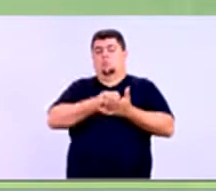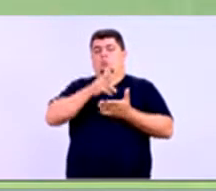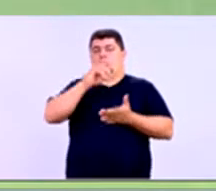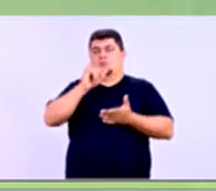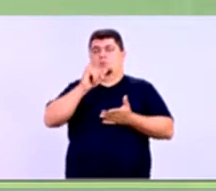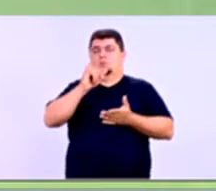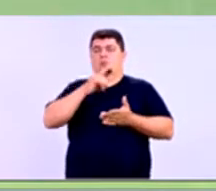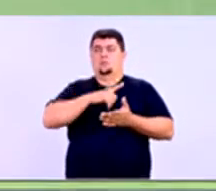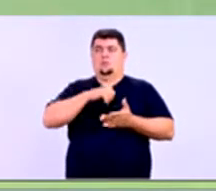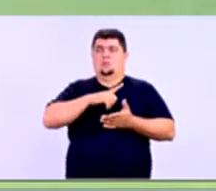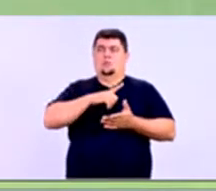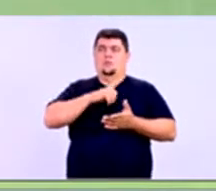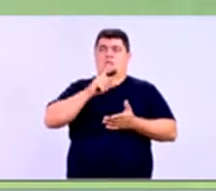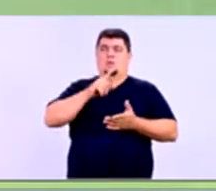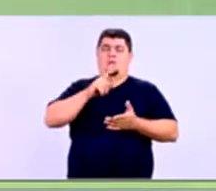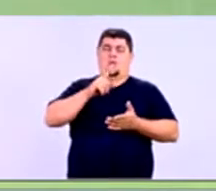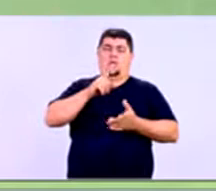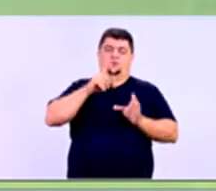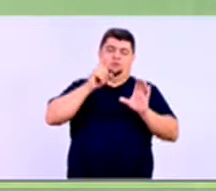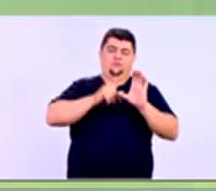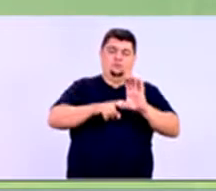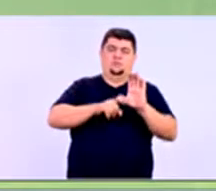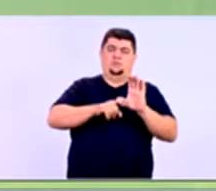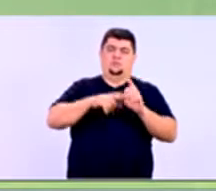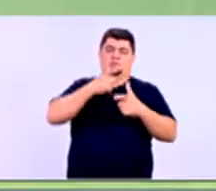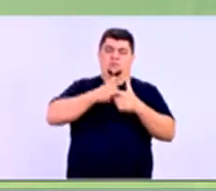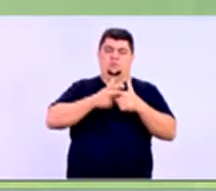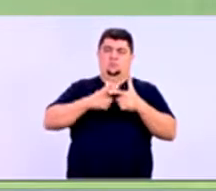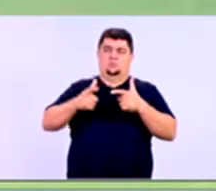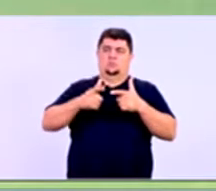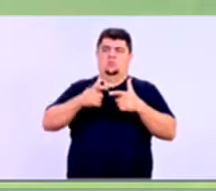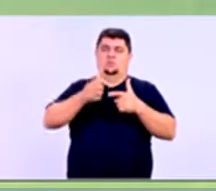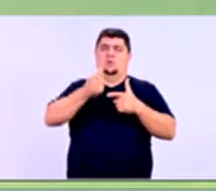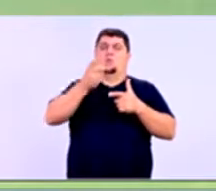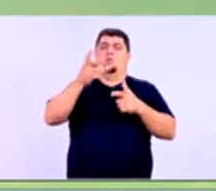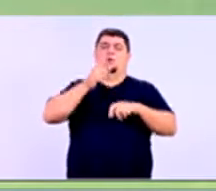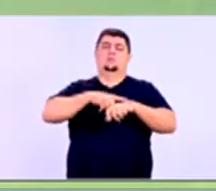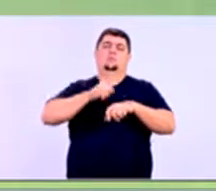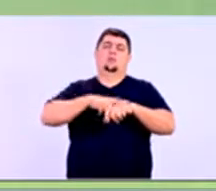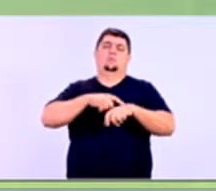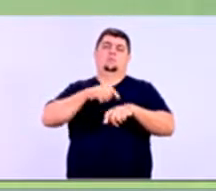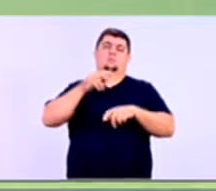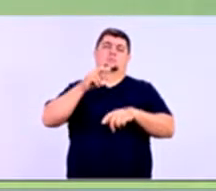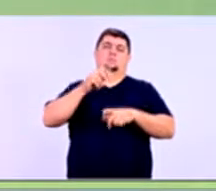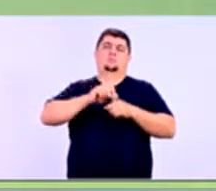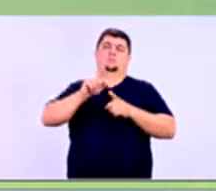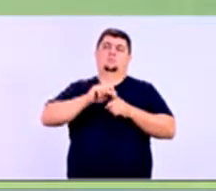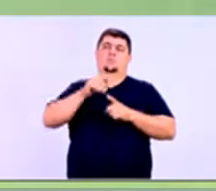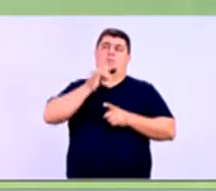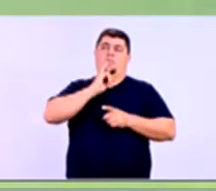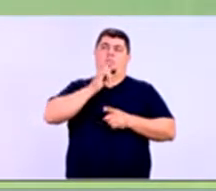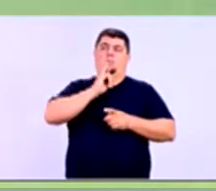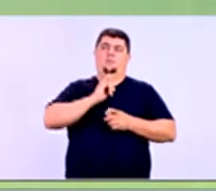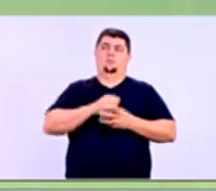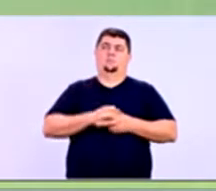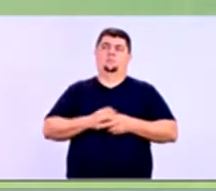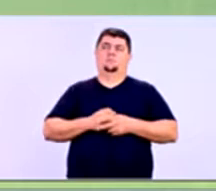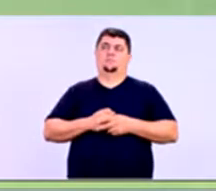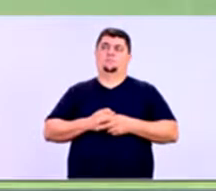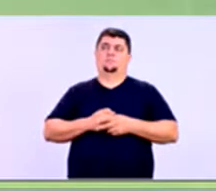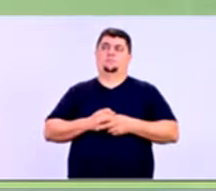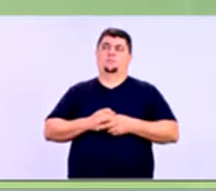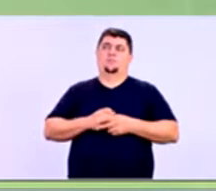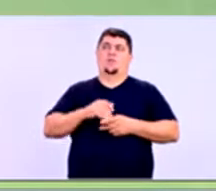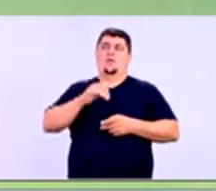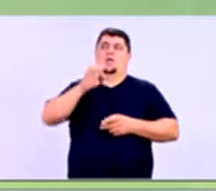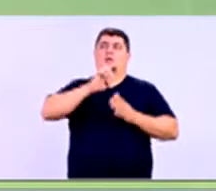ser a minha dívida dividido pela quantidade de períodos. Olha um exemplo. A empresa